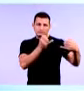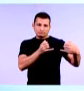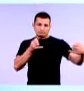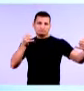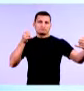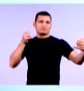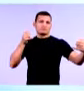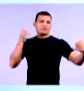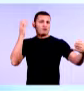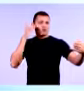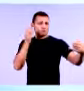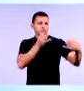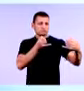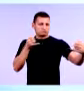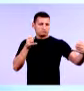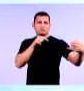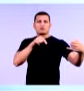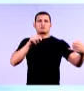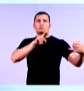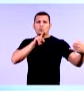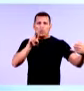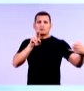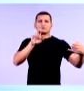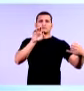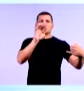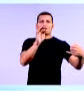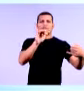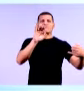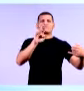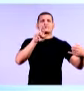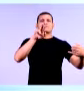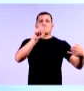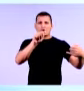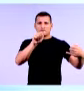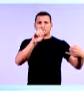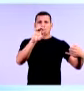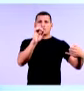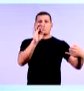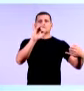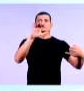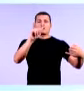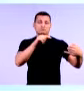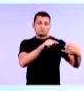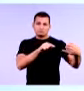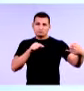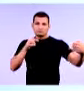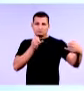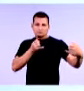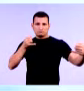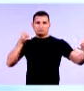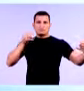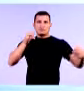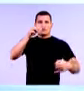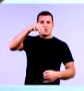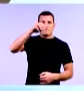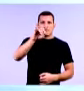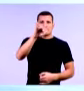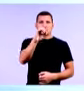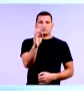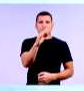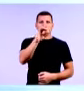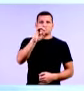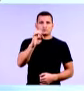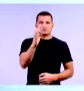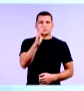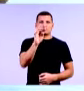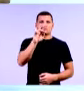né? Fibra ótica, enfim, esse é o que a gente chama de meio de transmissão. Eu vou pedir para o professor Alisson para reforçar